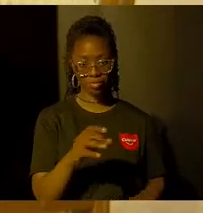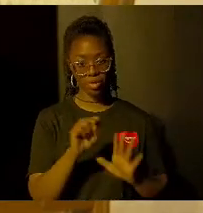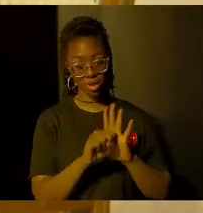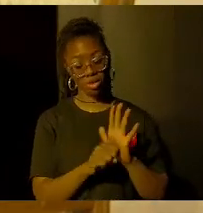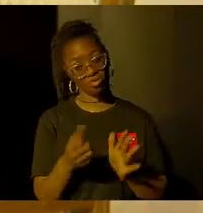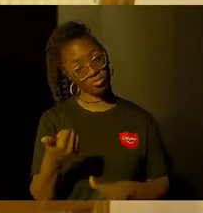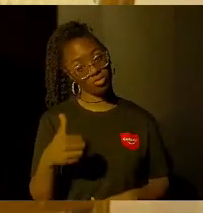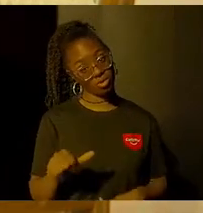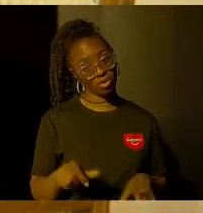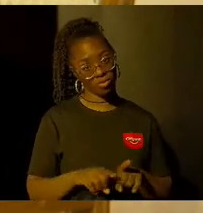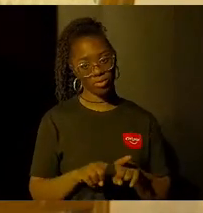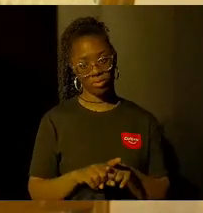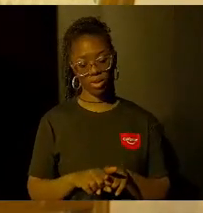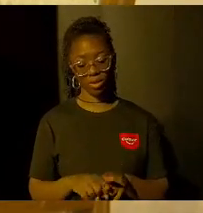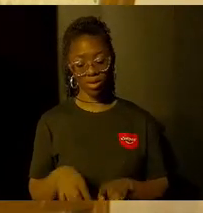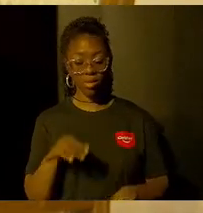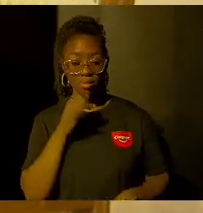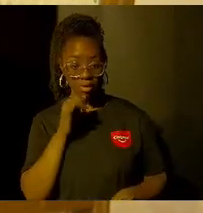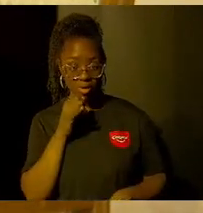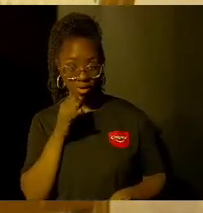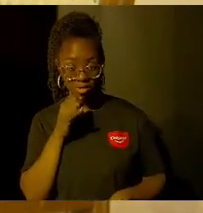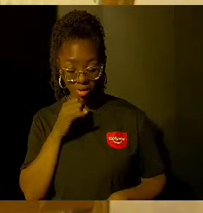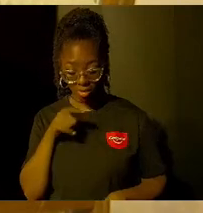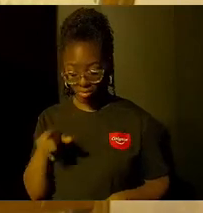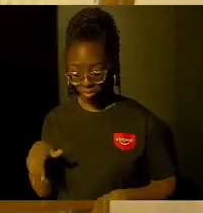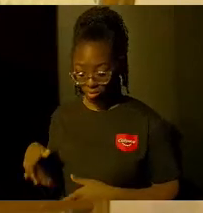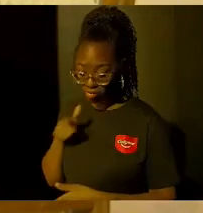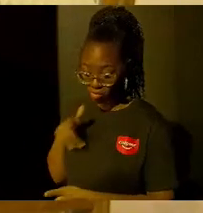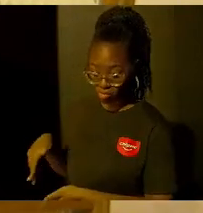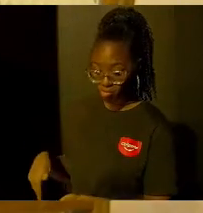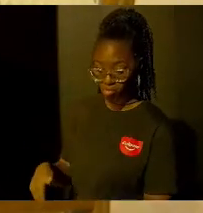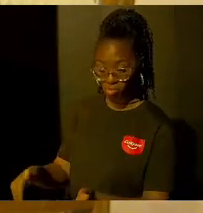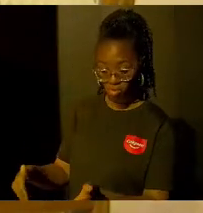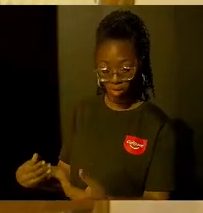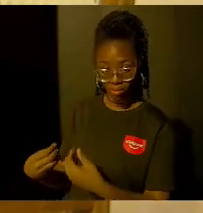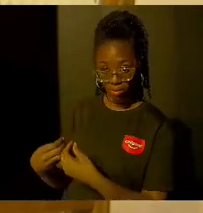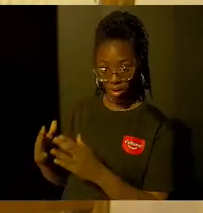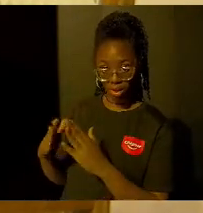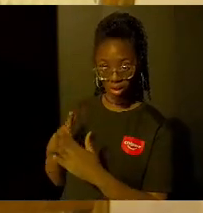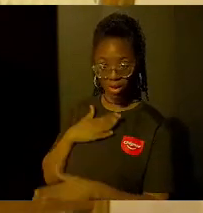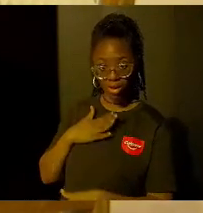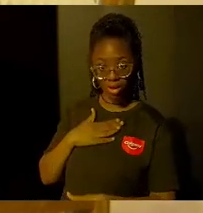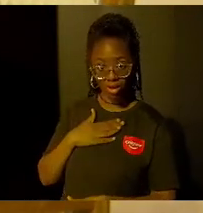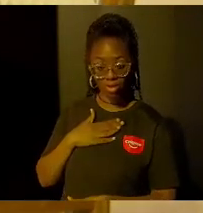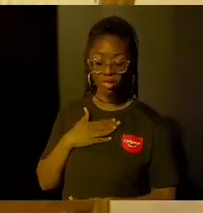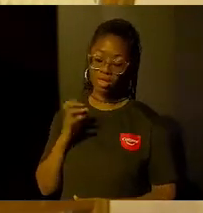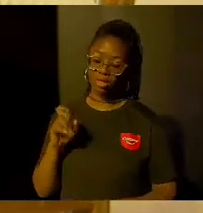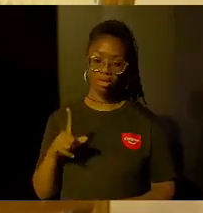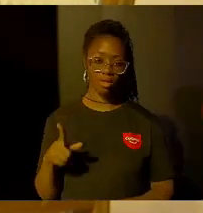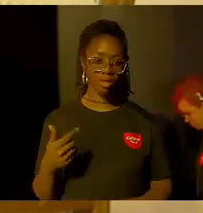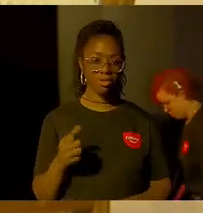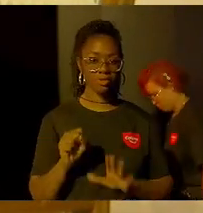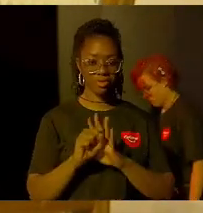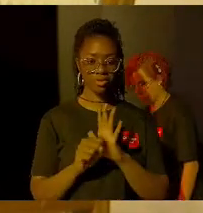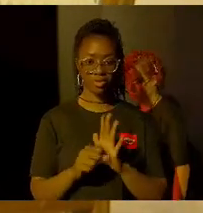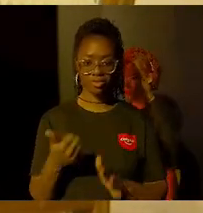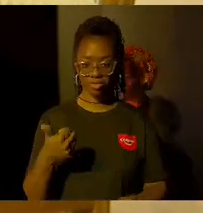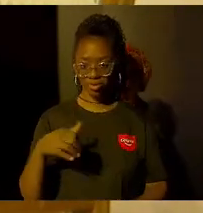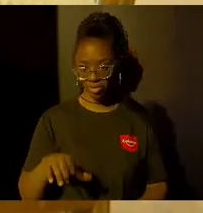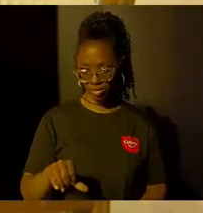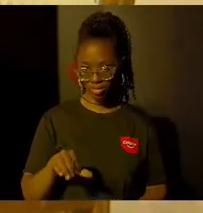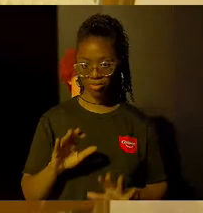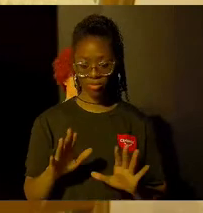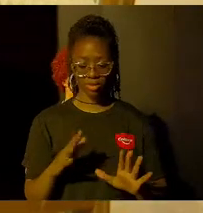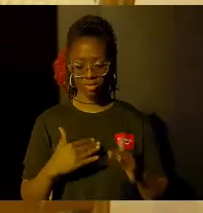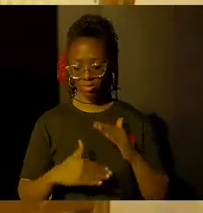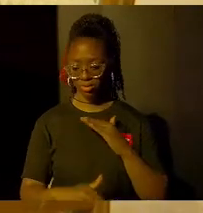por exemplo o Valão perto da minha casa no subúrbio é o século 19 o centro do Rio de Janeiro também Mas entre um e outro